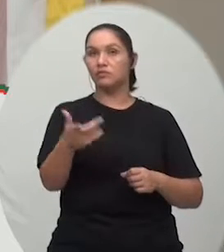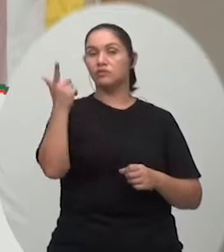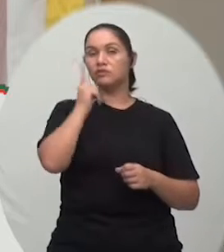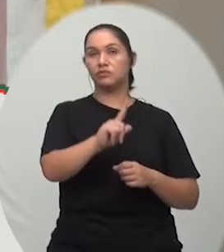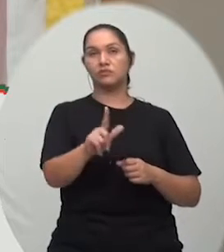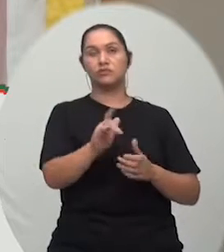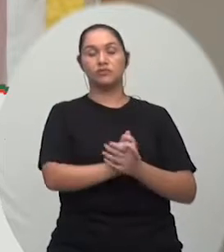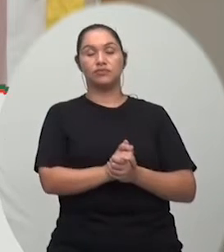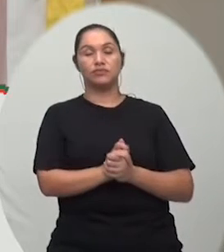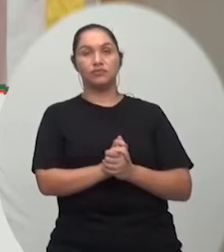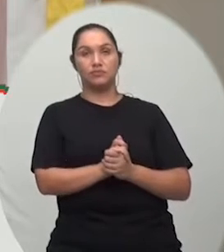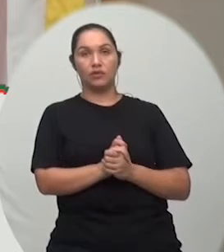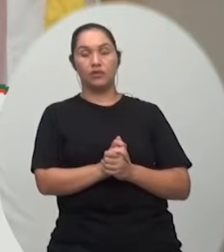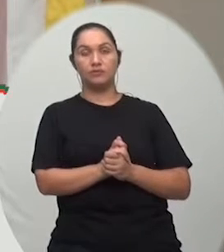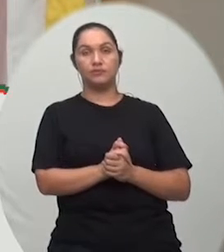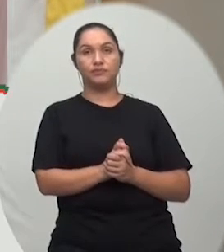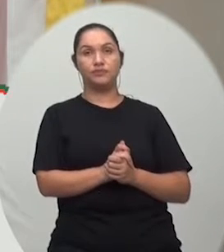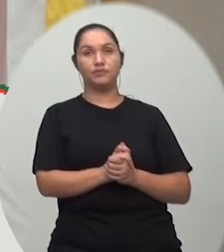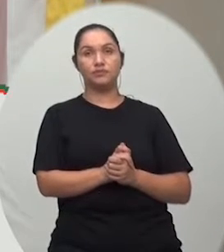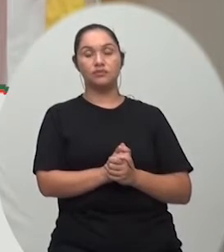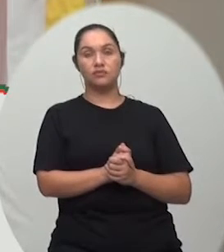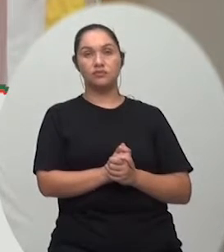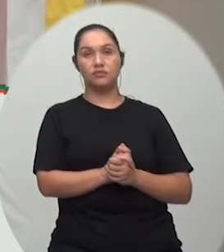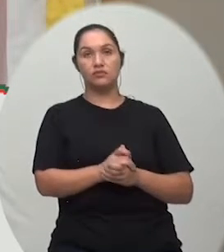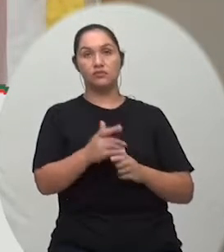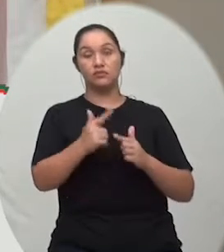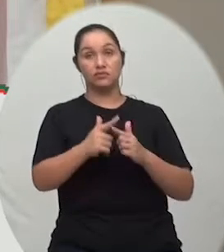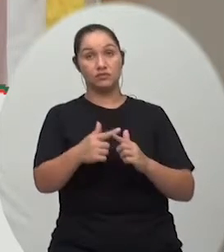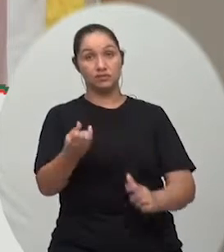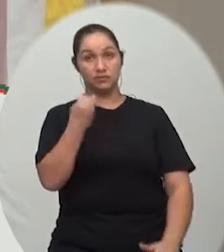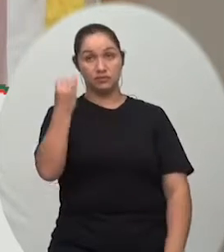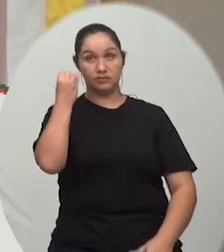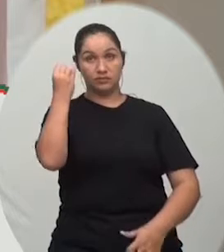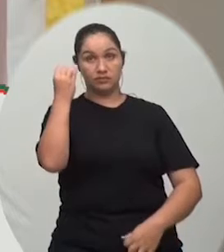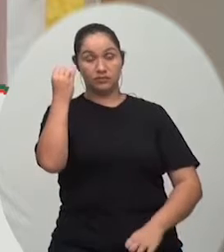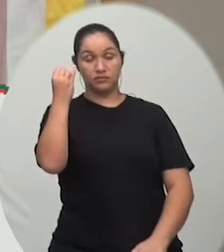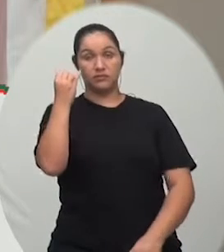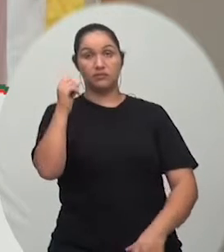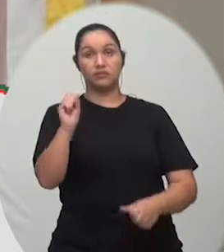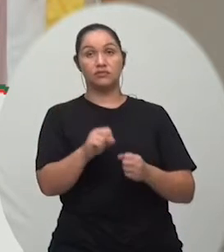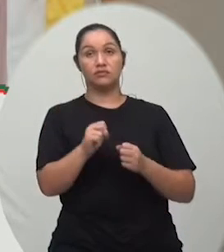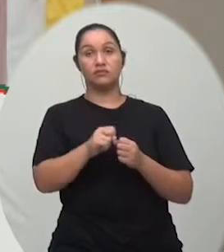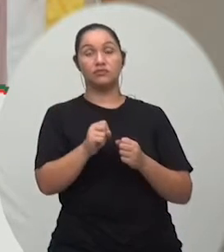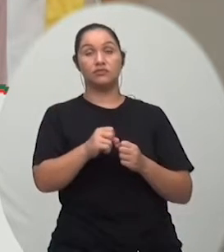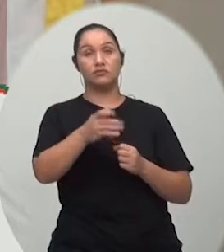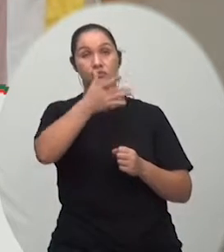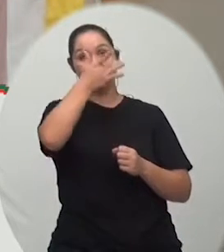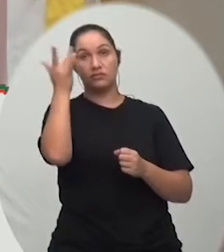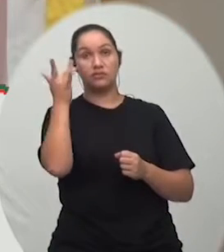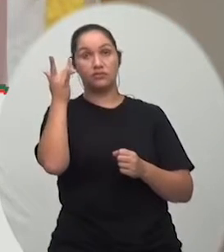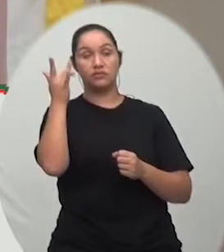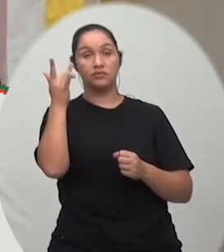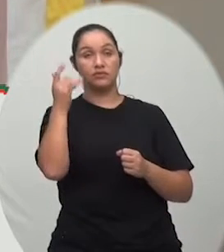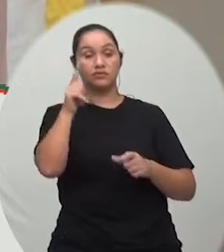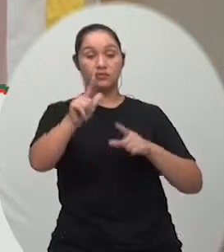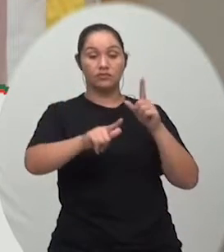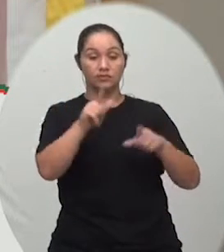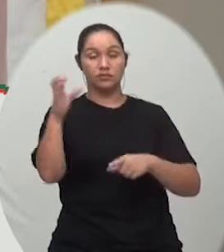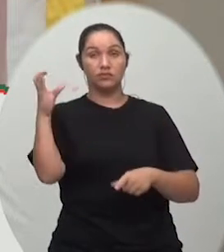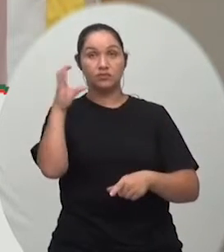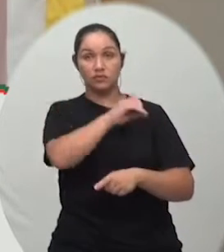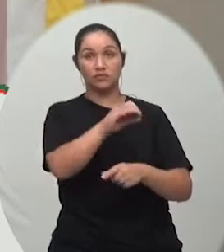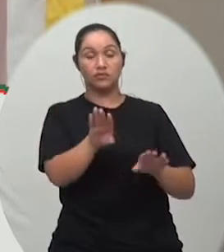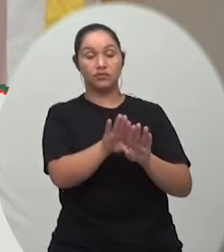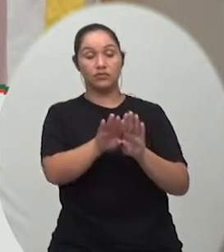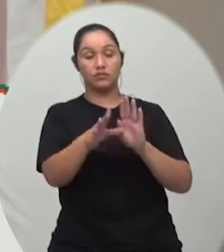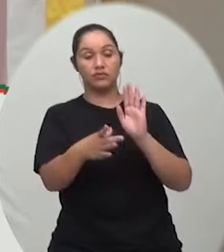trânsito com esse equipamento, é muito importante porque vai dar agilidade e segurança também nas